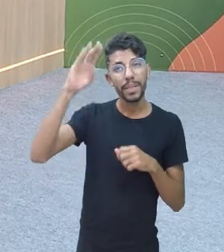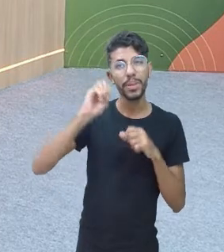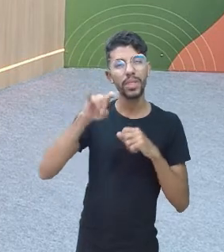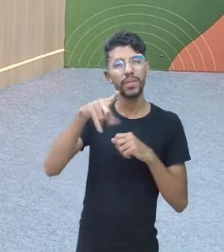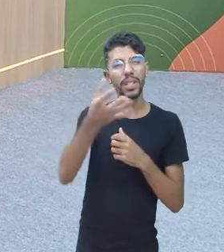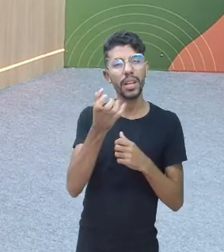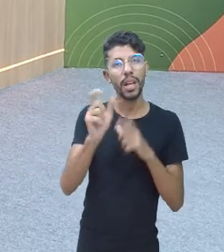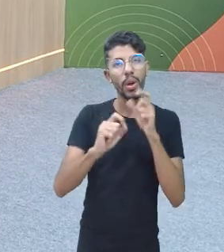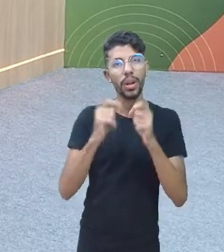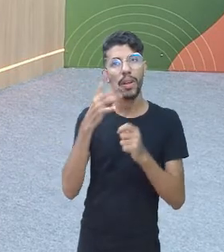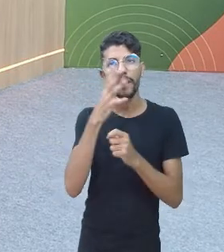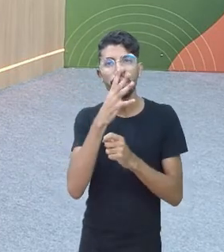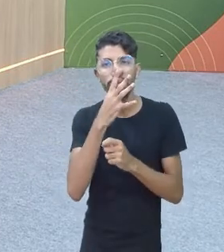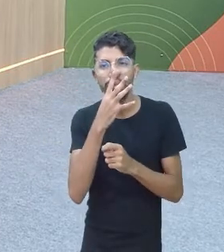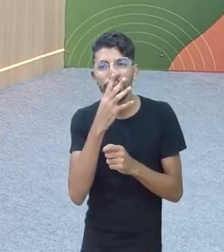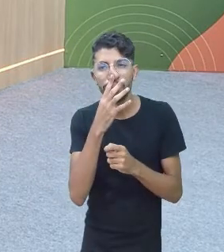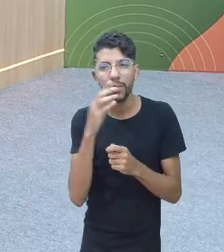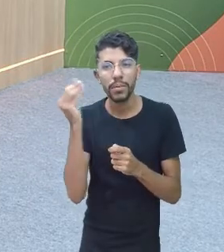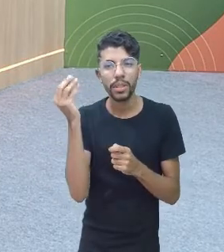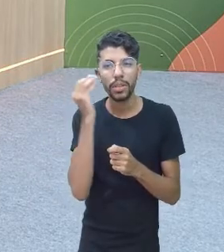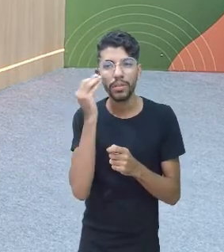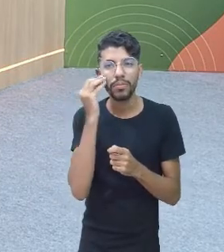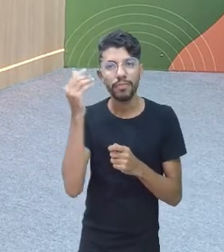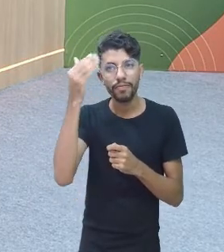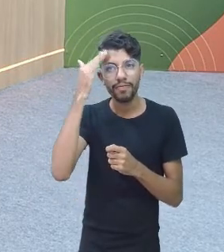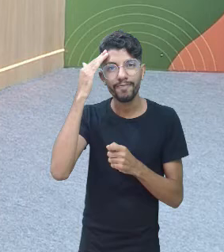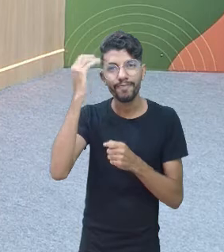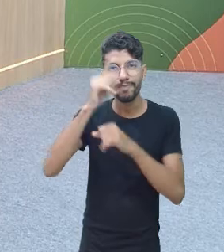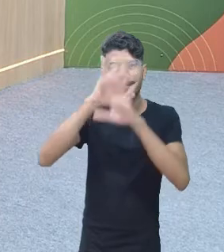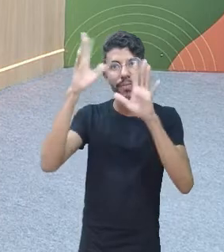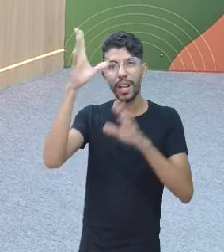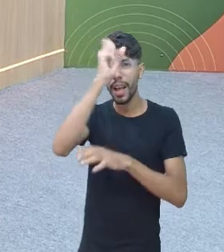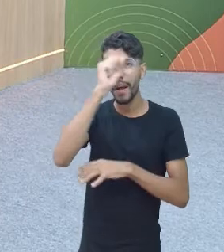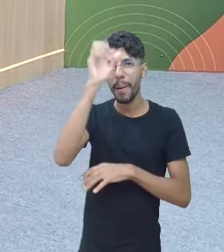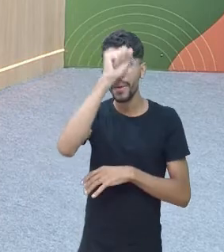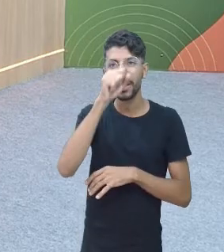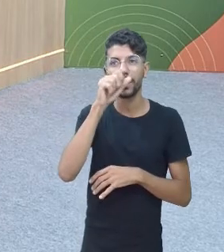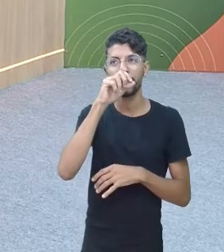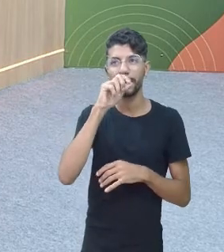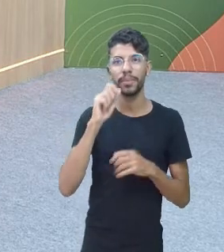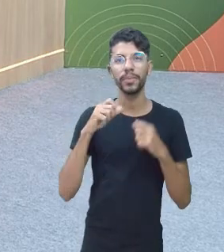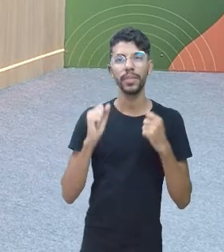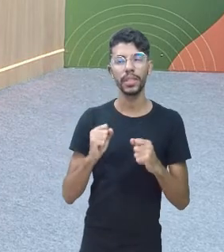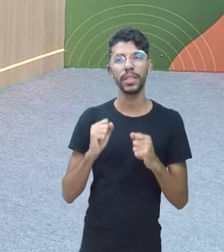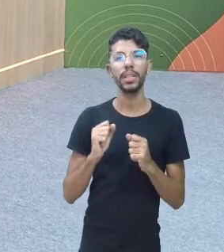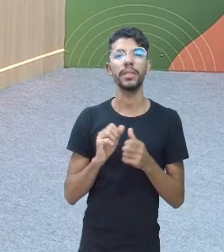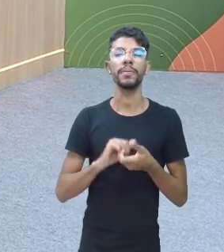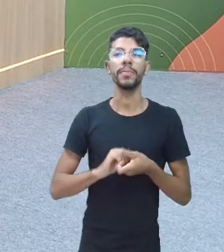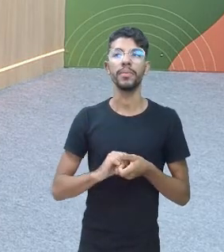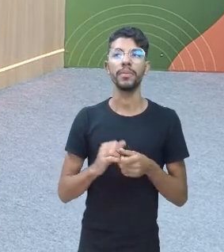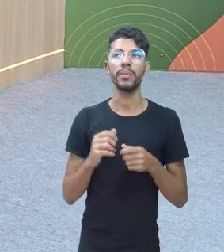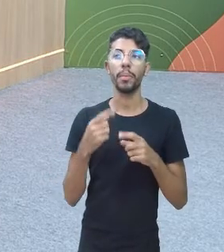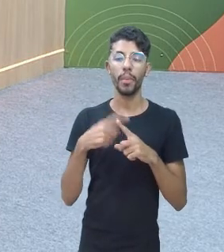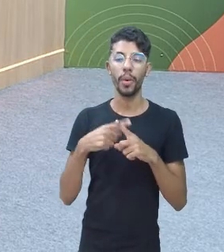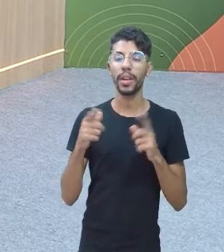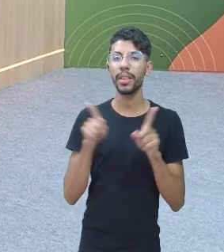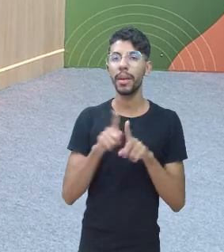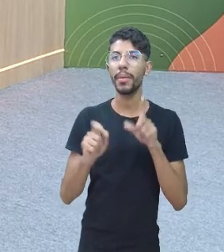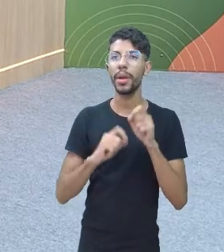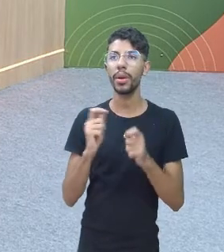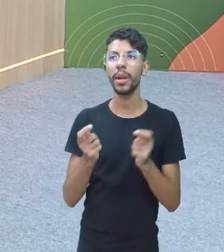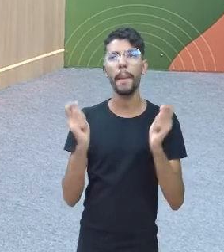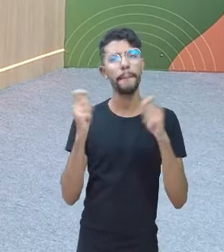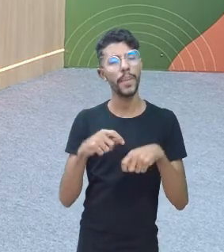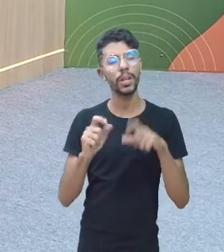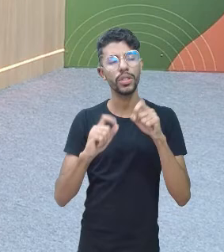coisa, né? Não é apenas por entretenimento. Porque é possível também assistir tutoriais por entretenimento. E